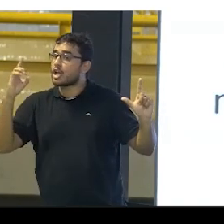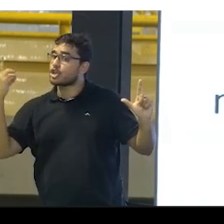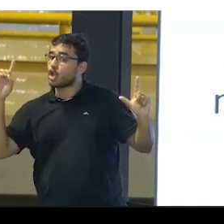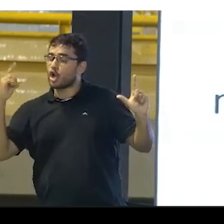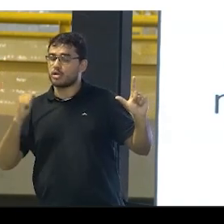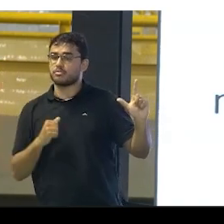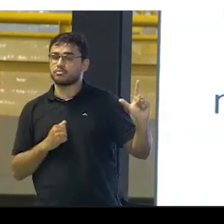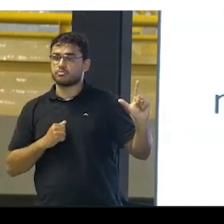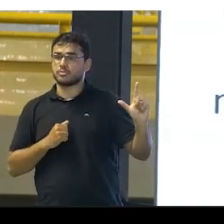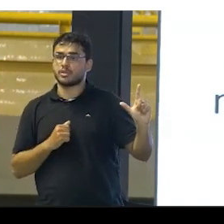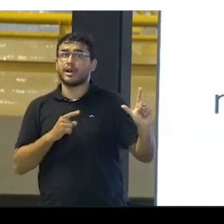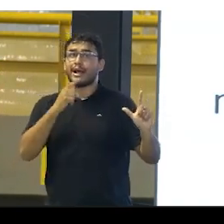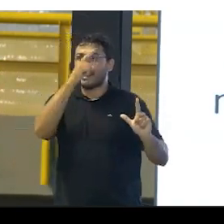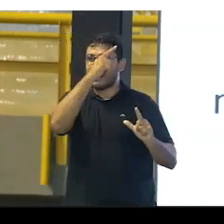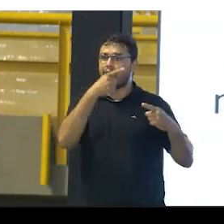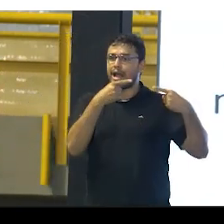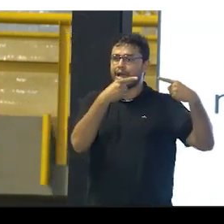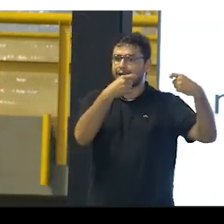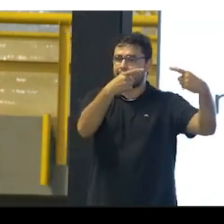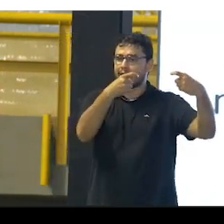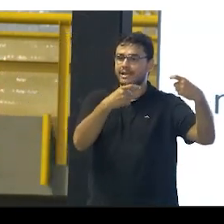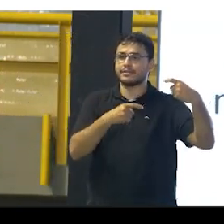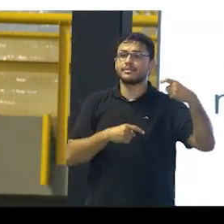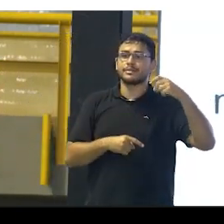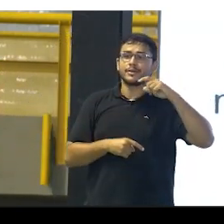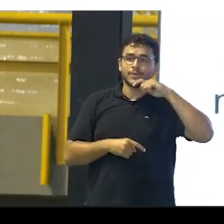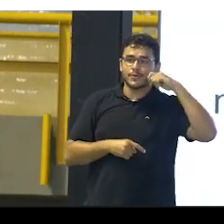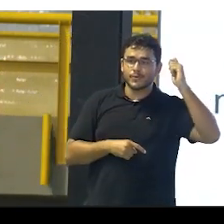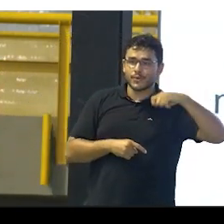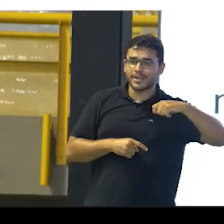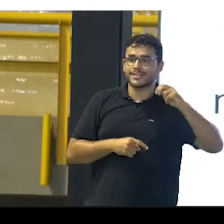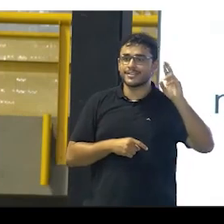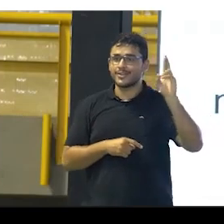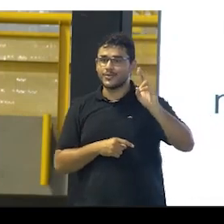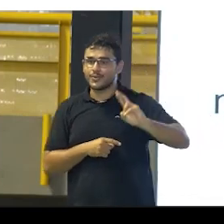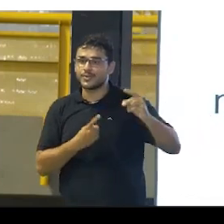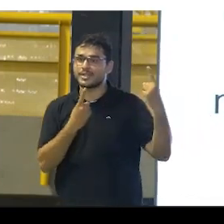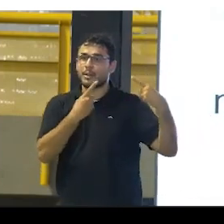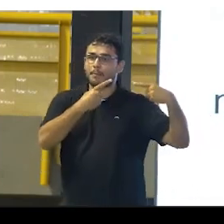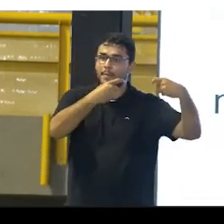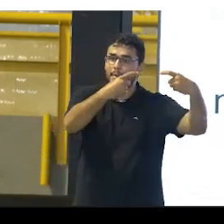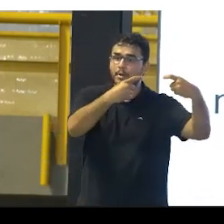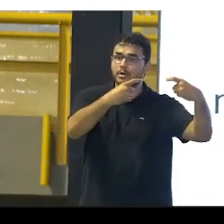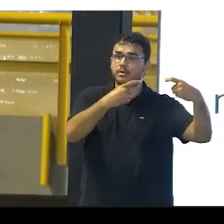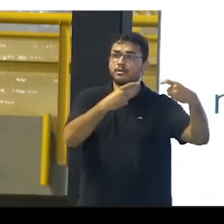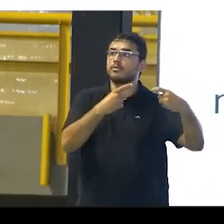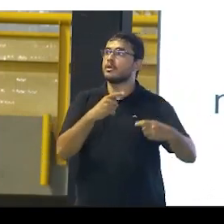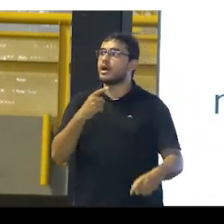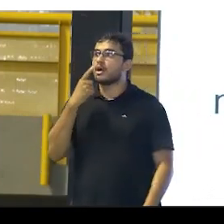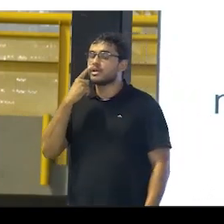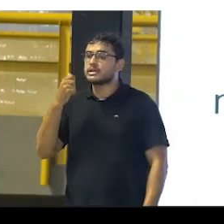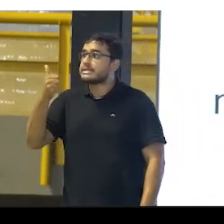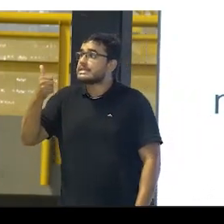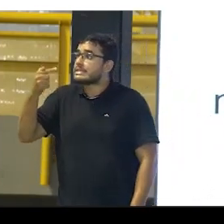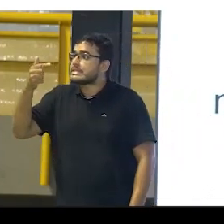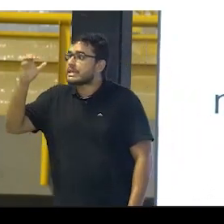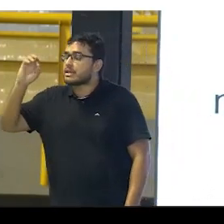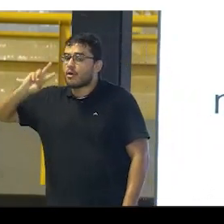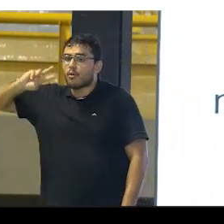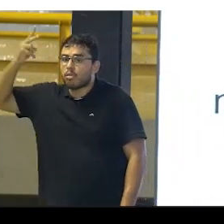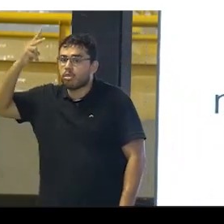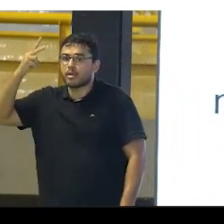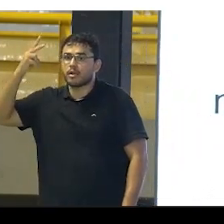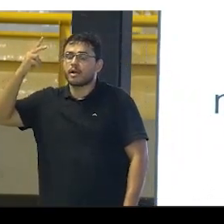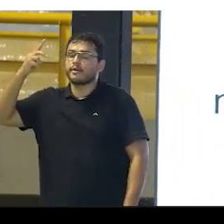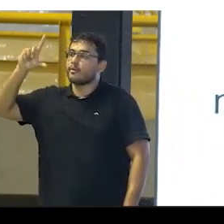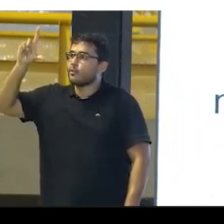a 140. Na pandemia, ele caiu para 30, voltou a subir. Quer